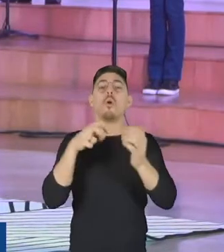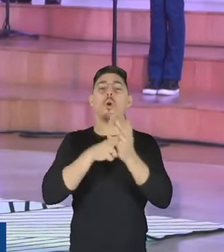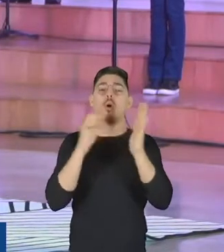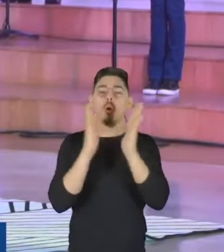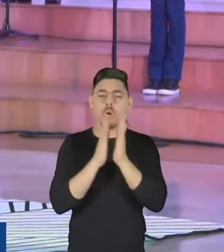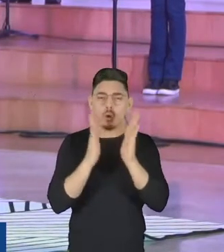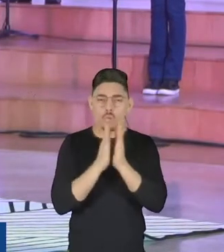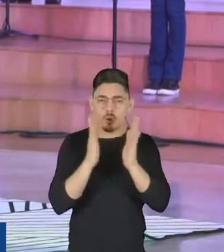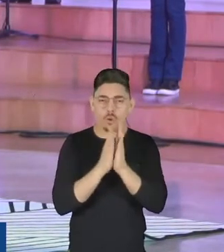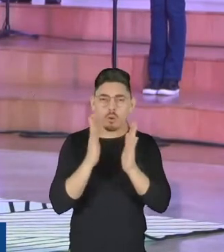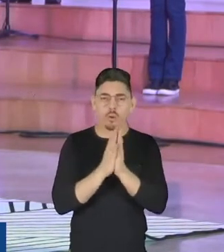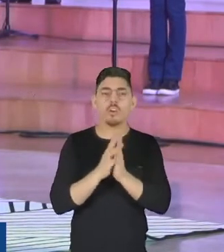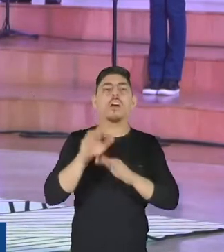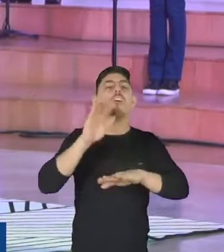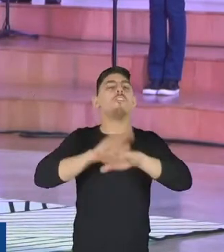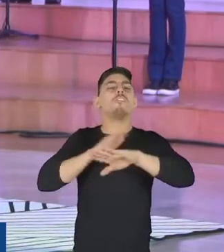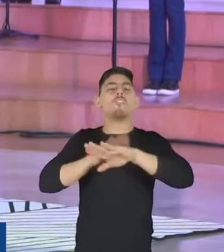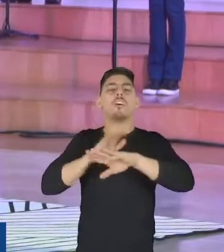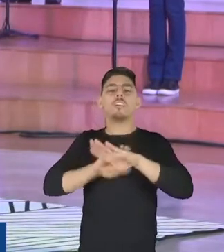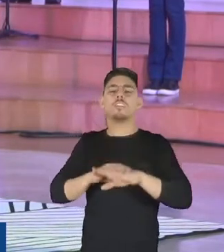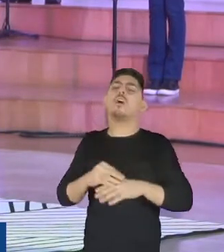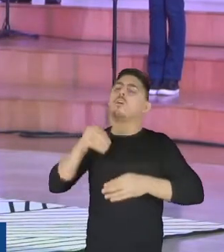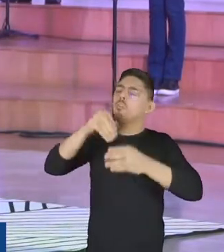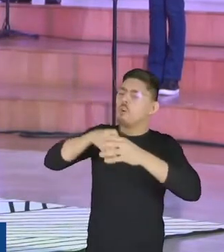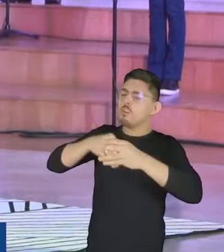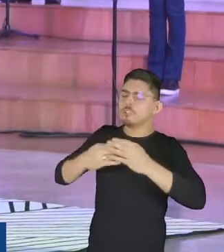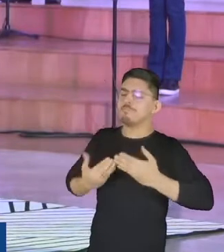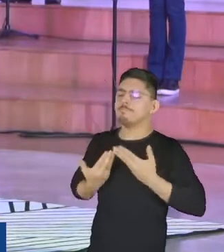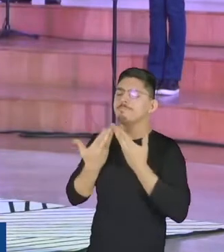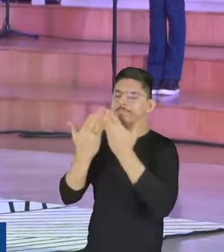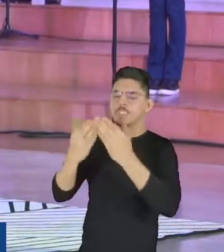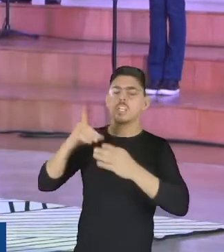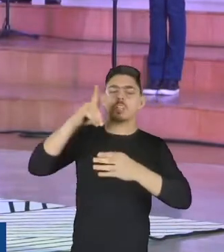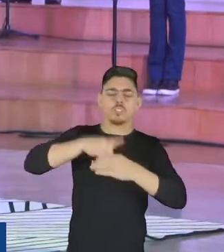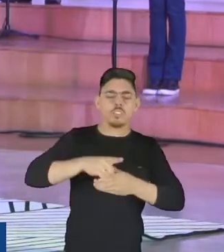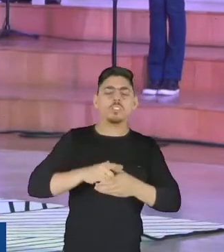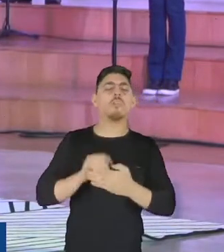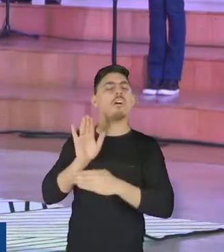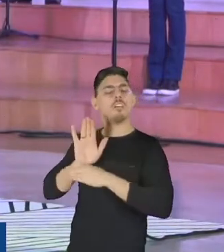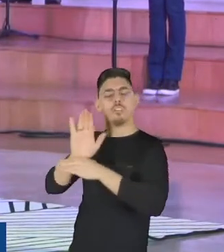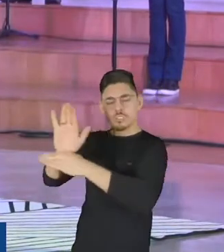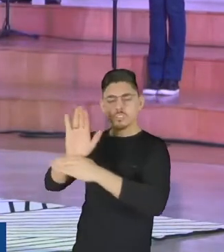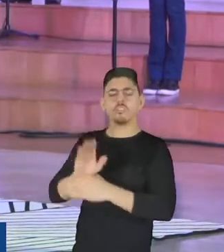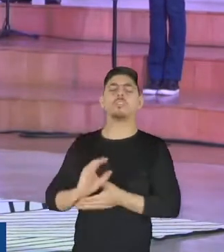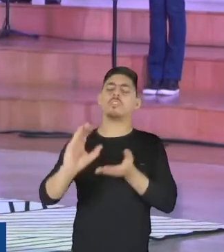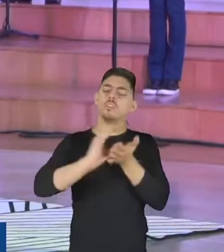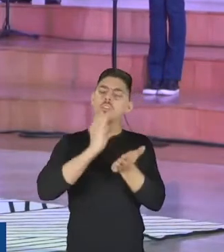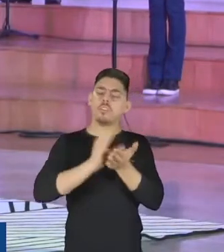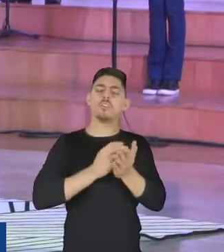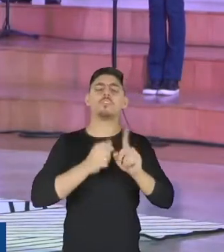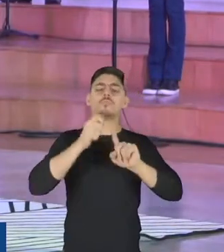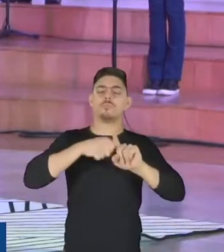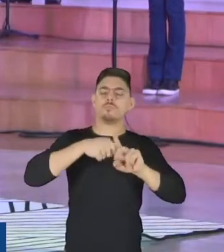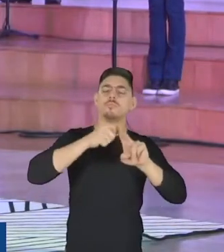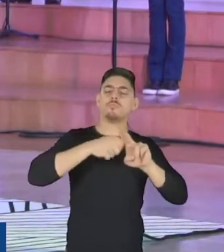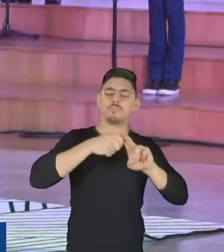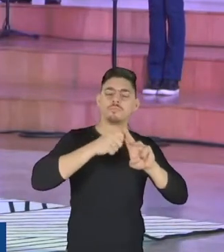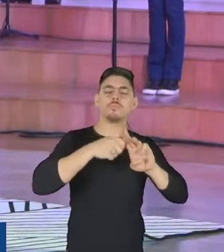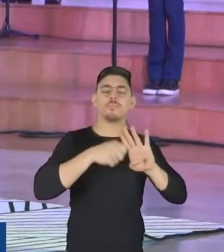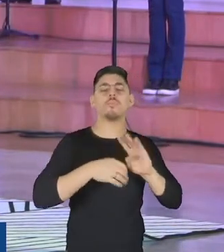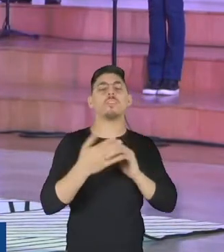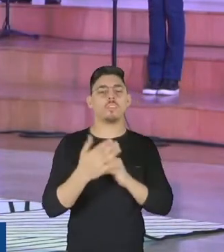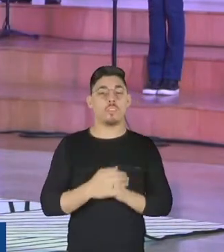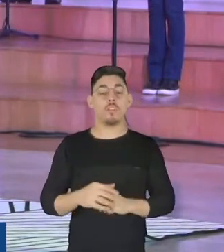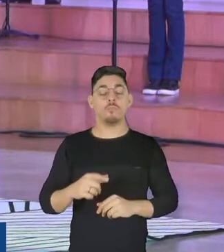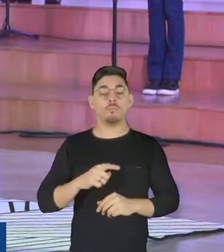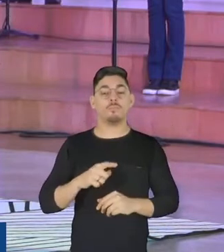oração entregarem a sua oferta, o seu dízimo, a sua contribuição mensal. Os dados aparecem